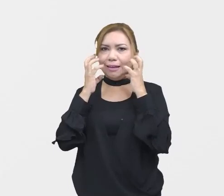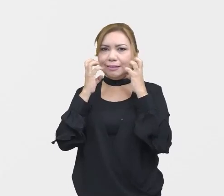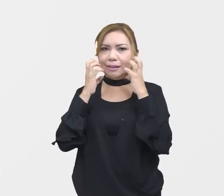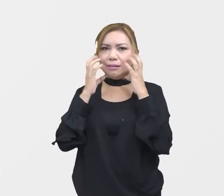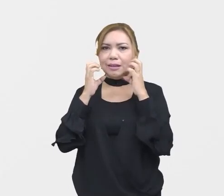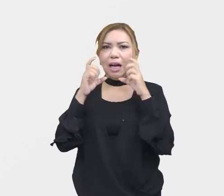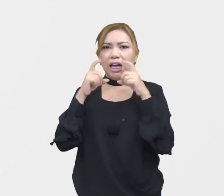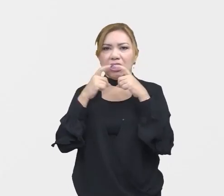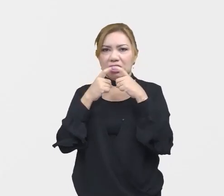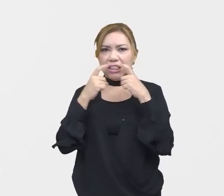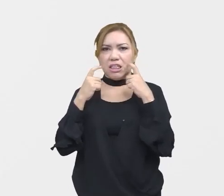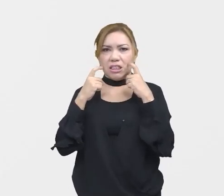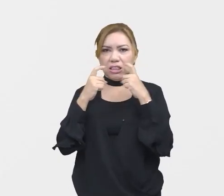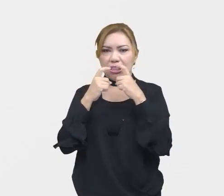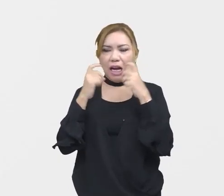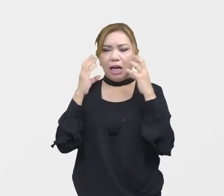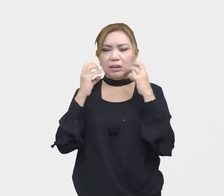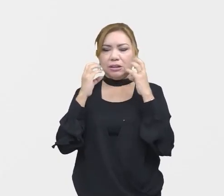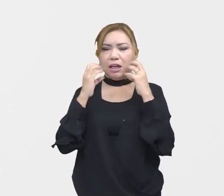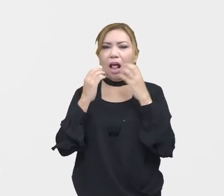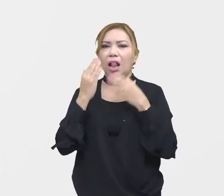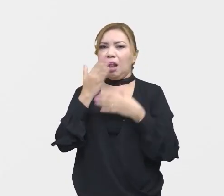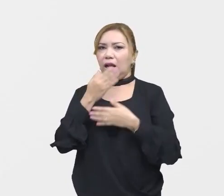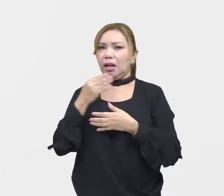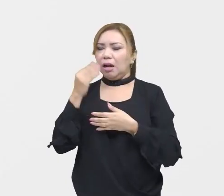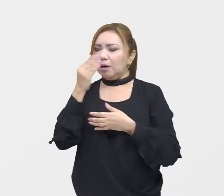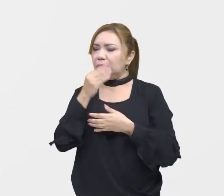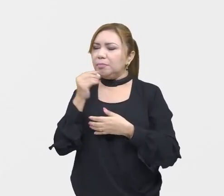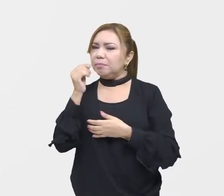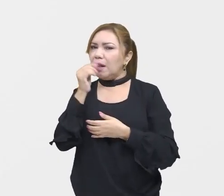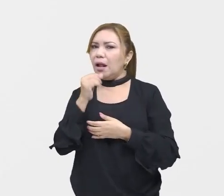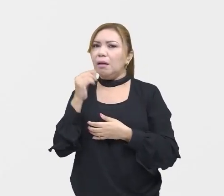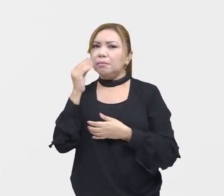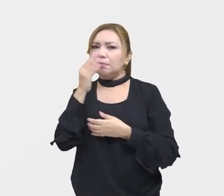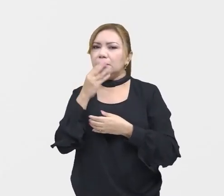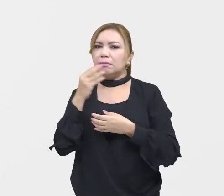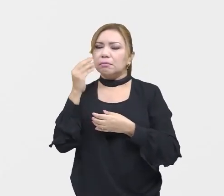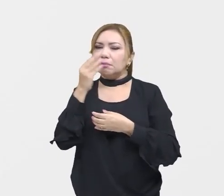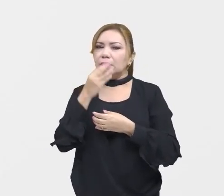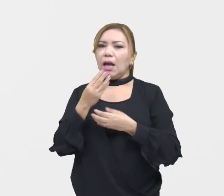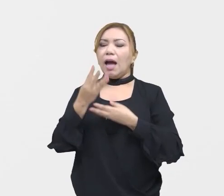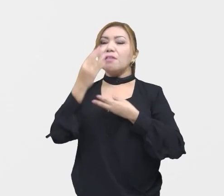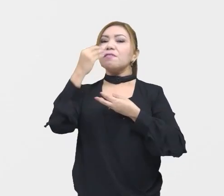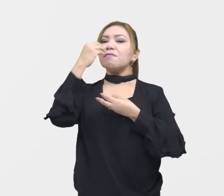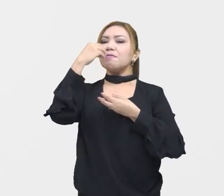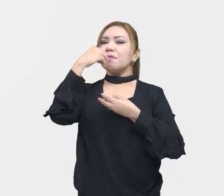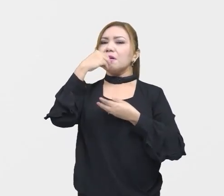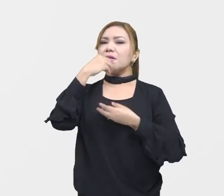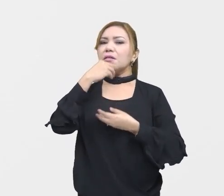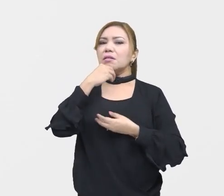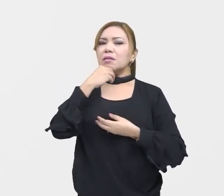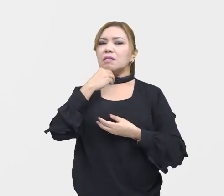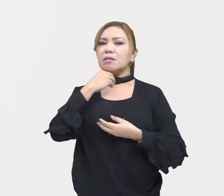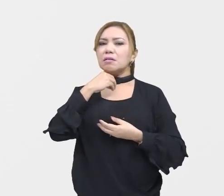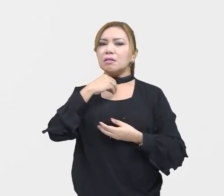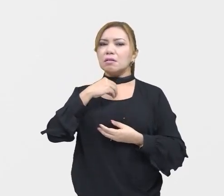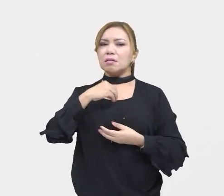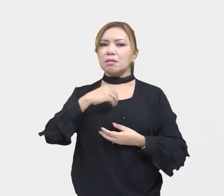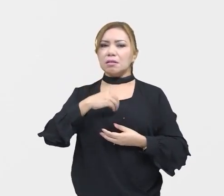dentes e umedecido pela saliva, formando o bolo. Segue então para o intestino delgado,